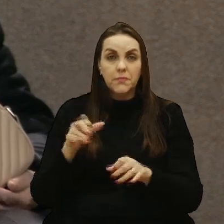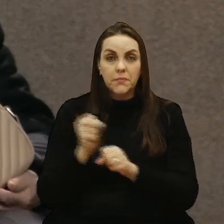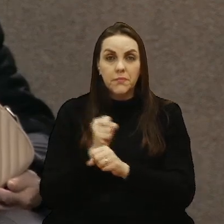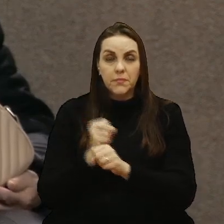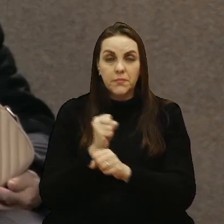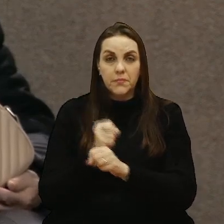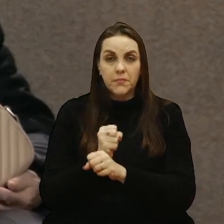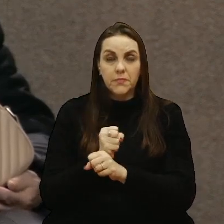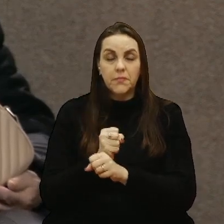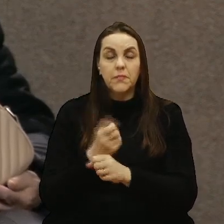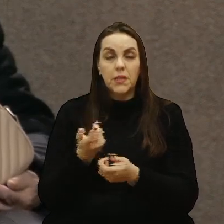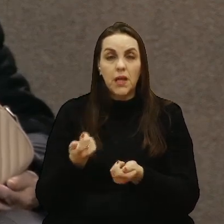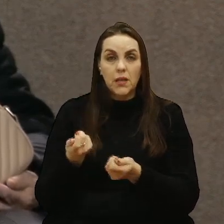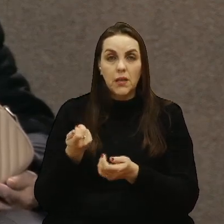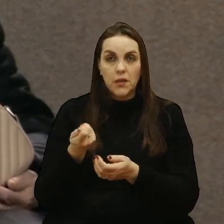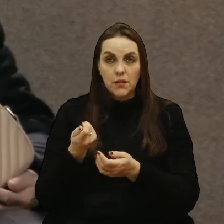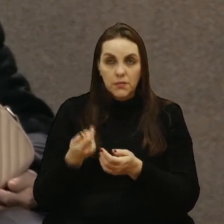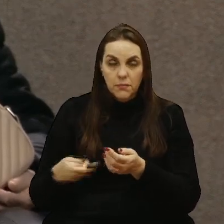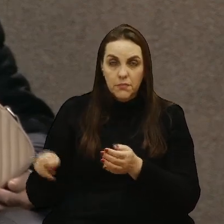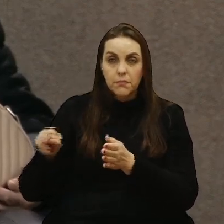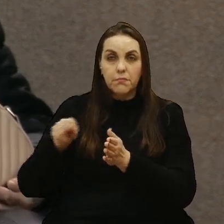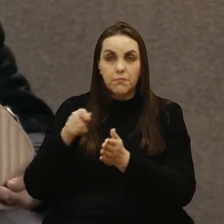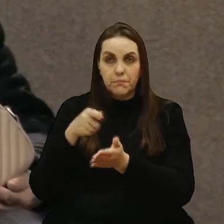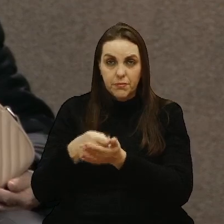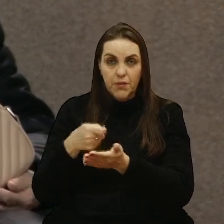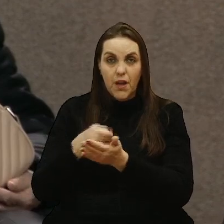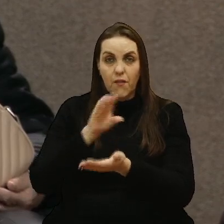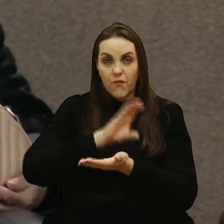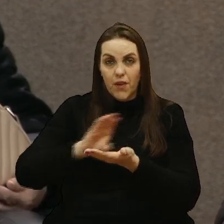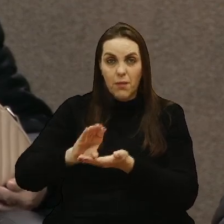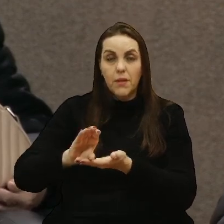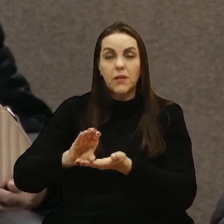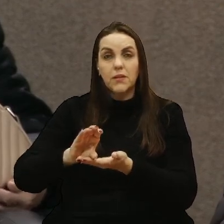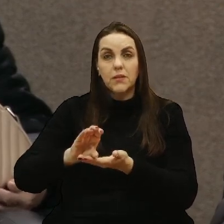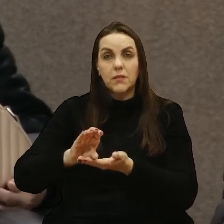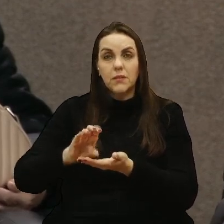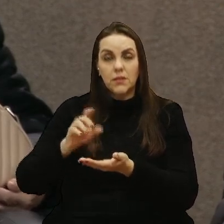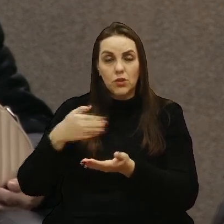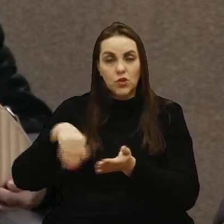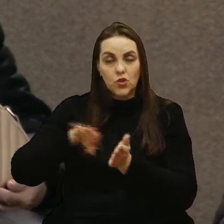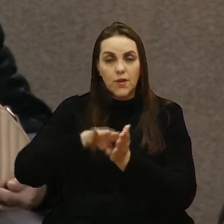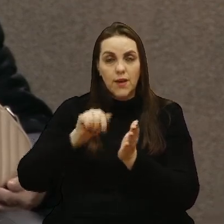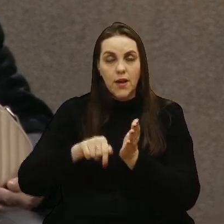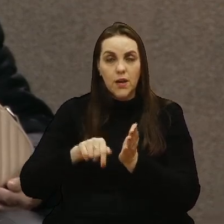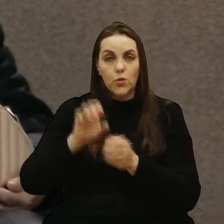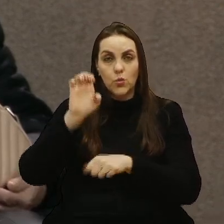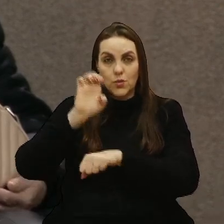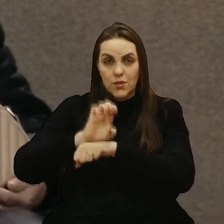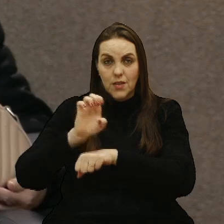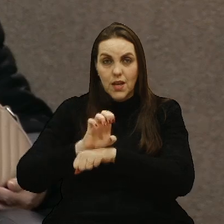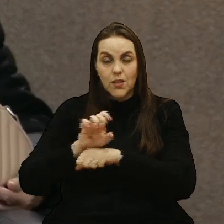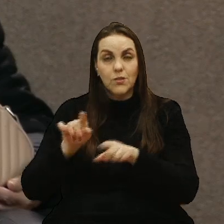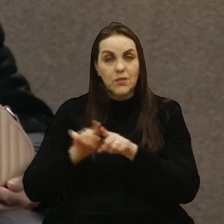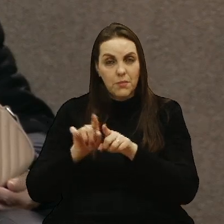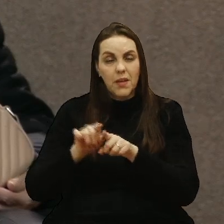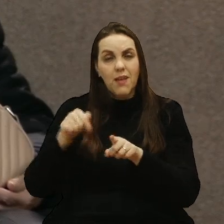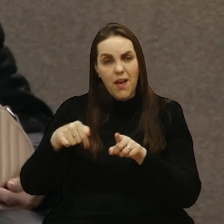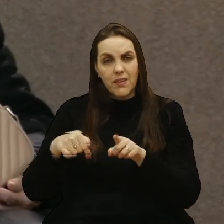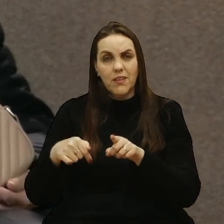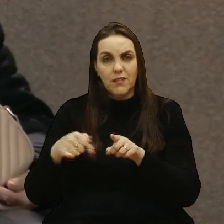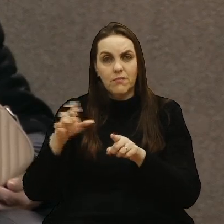dar em contrapartida das verbas que vieram tanto do Estado quanto daqui. Então,